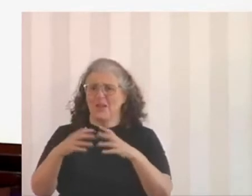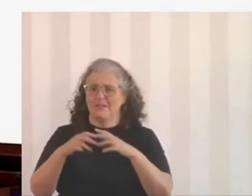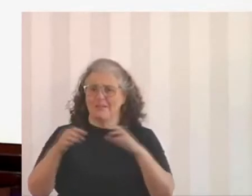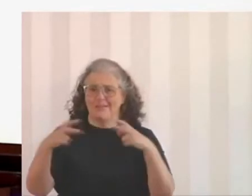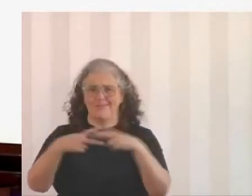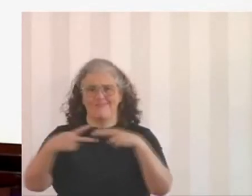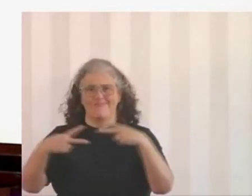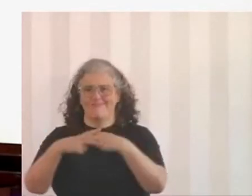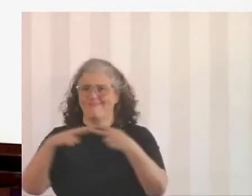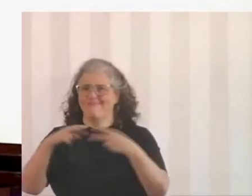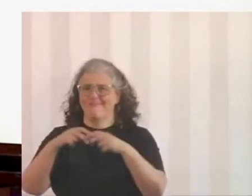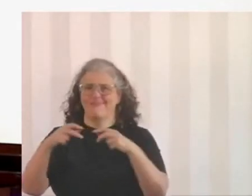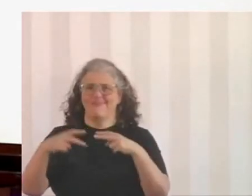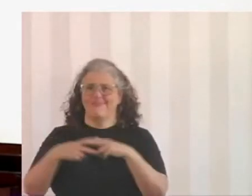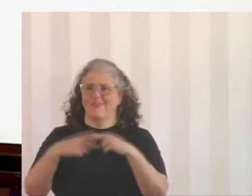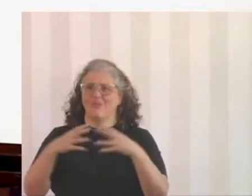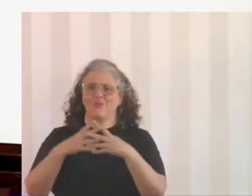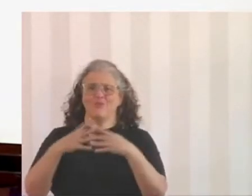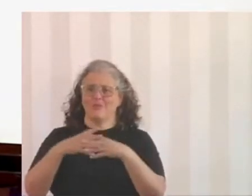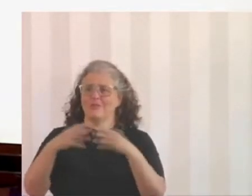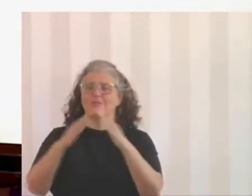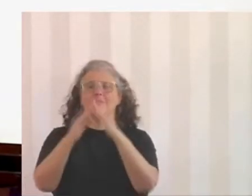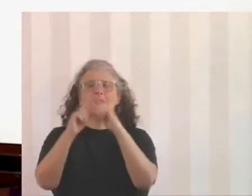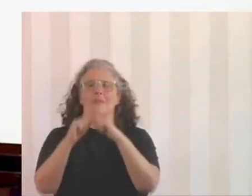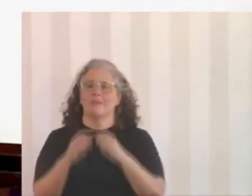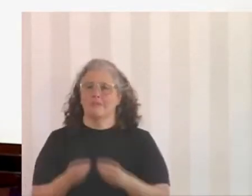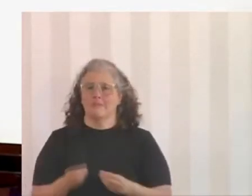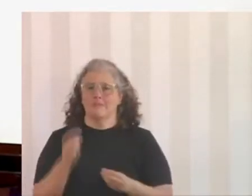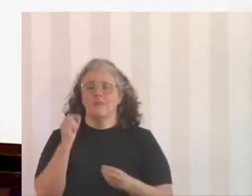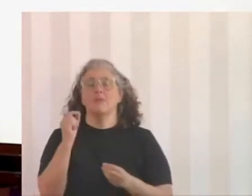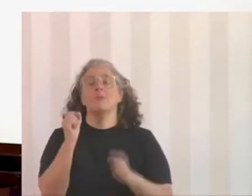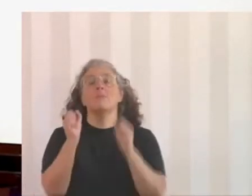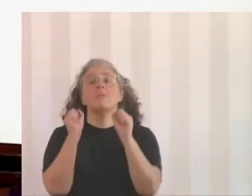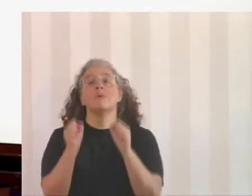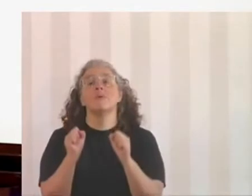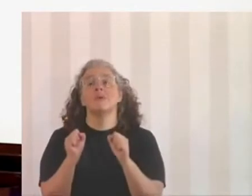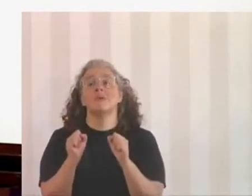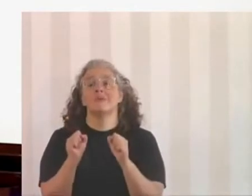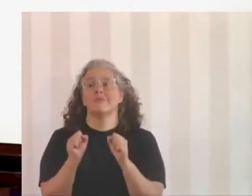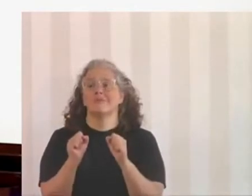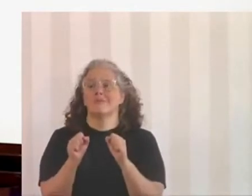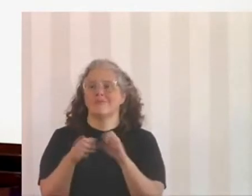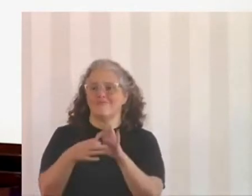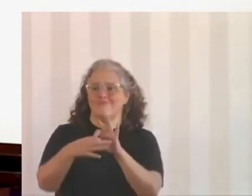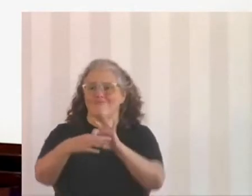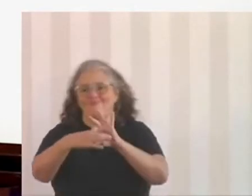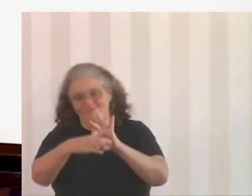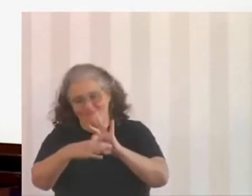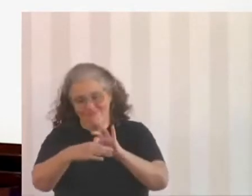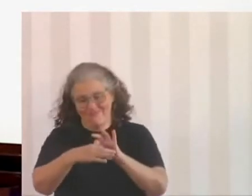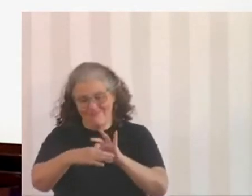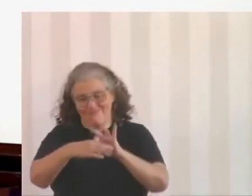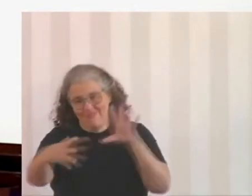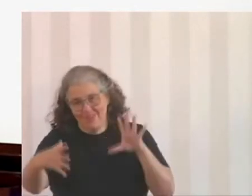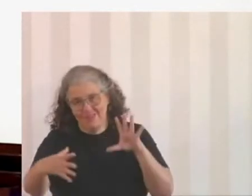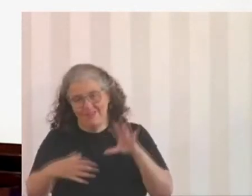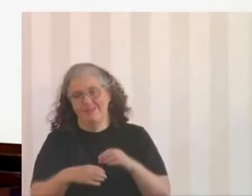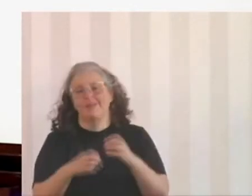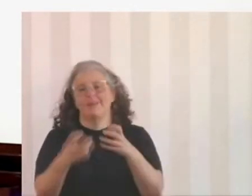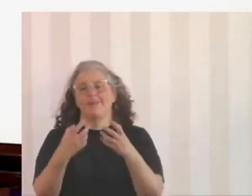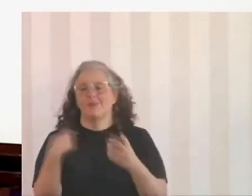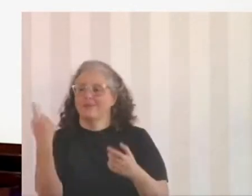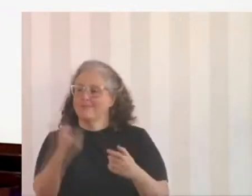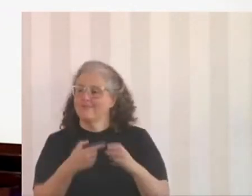O que pode de fato atrapalhar essa comunhão no Espírito? Olha o que ele diz nos versículos